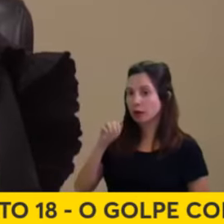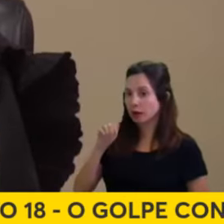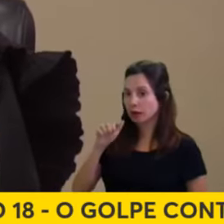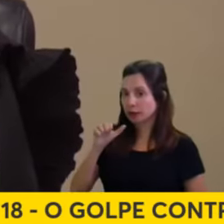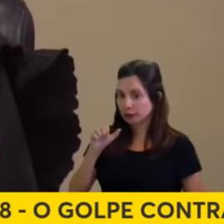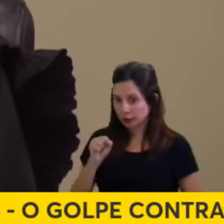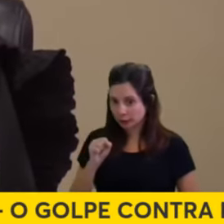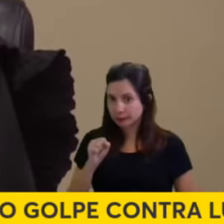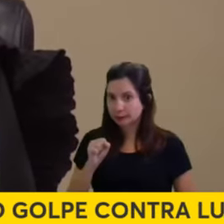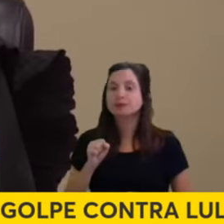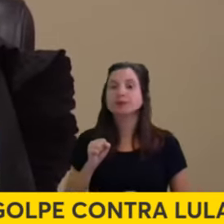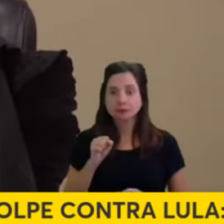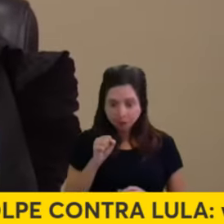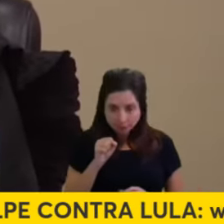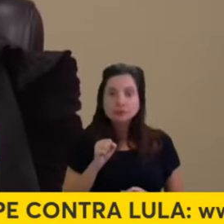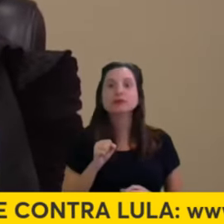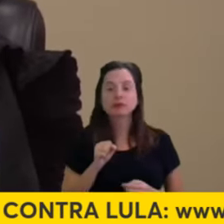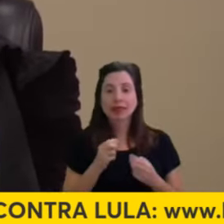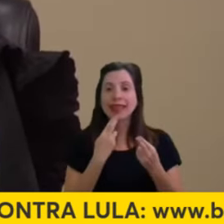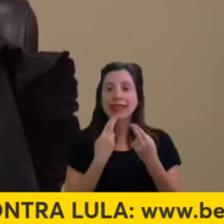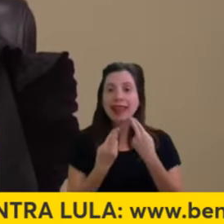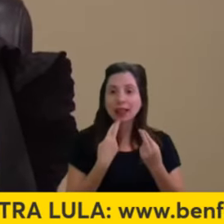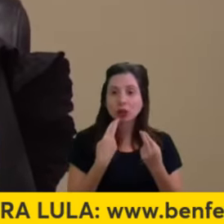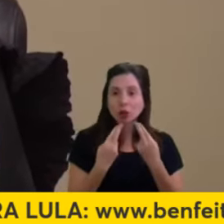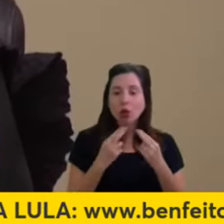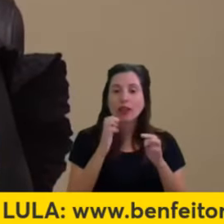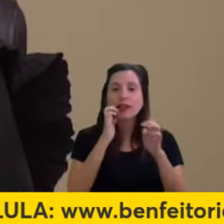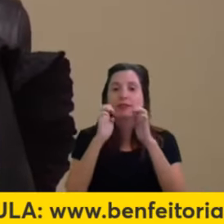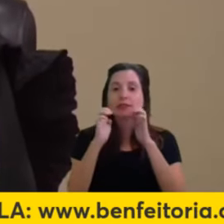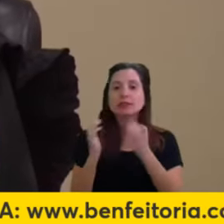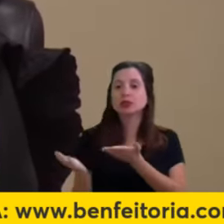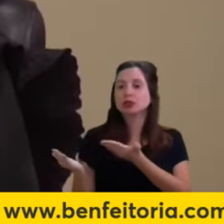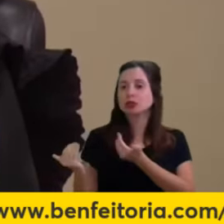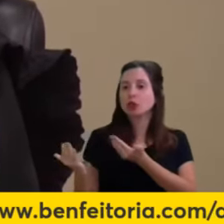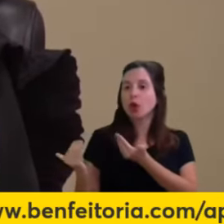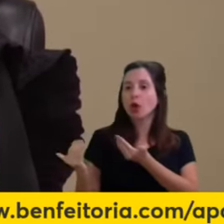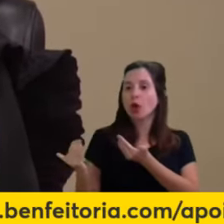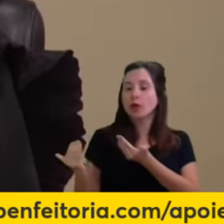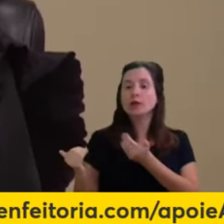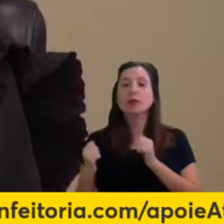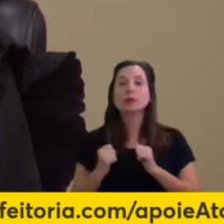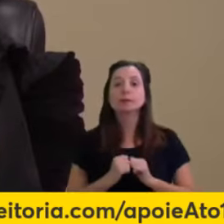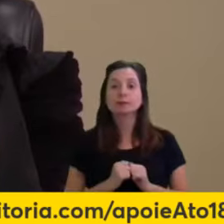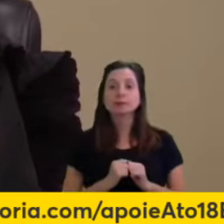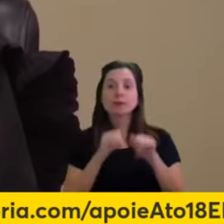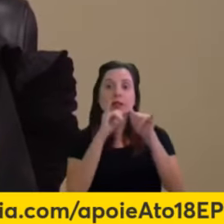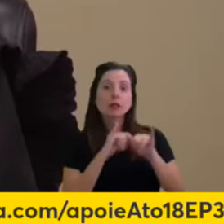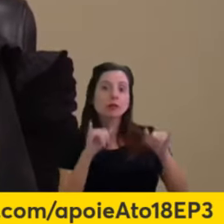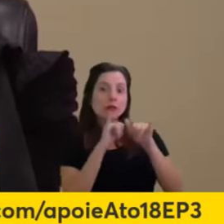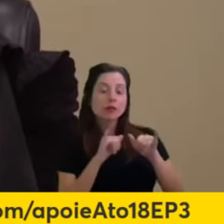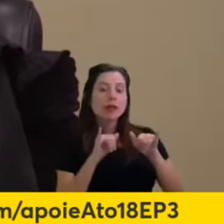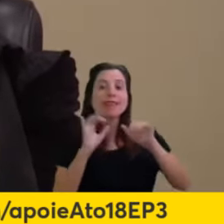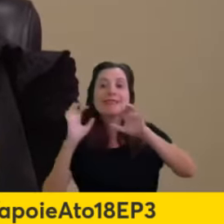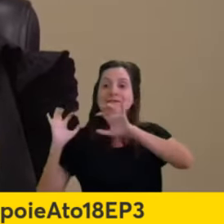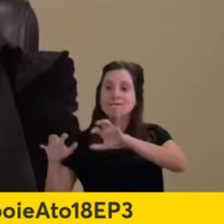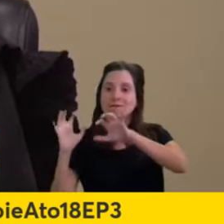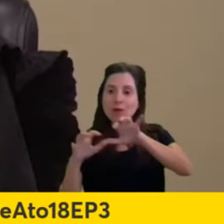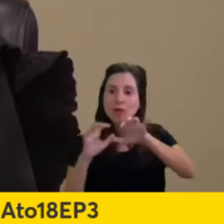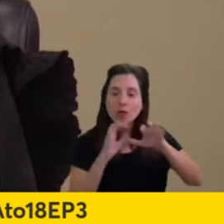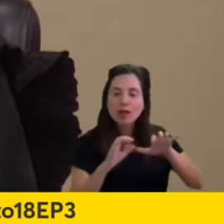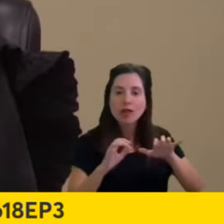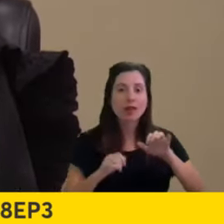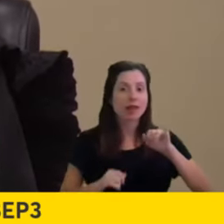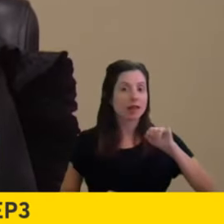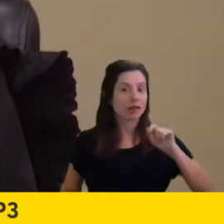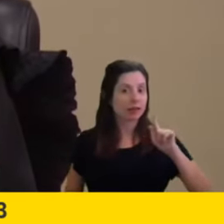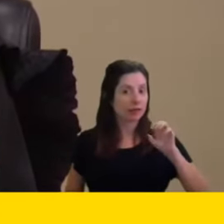mórmons relatório sobre influência do eleitorado evangélico jovem nas eleições dossier sobre influências evangélicos Igor Sabino Igor Miguel